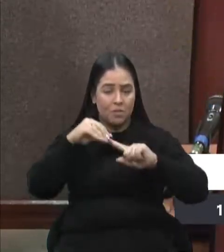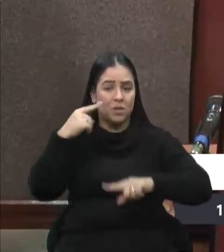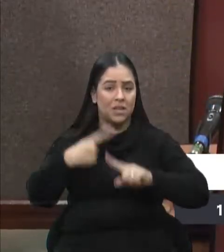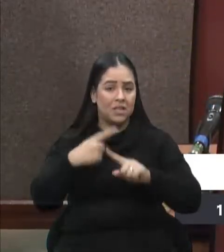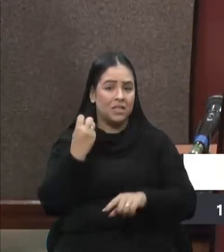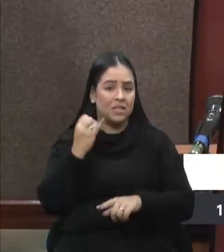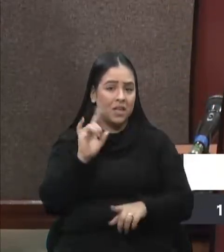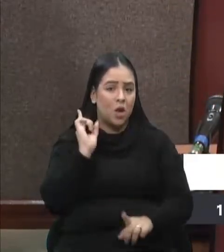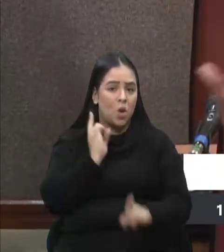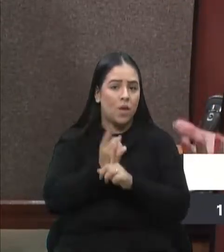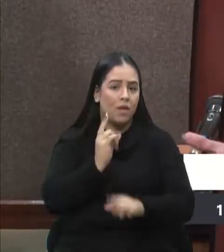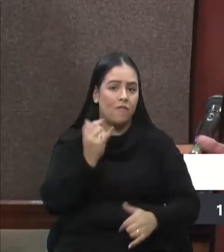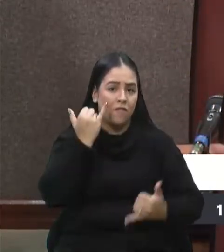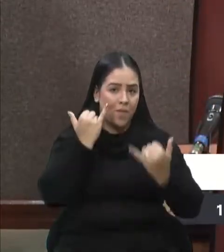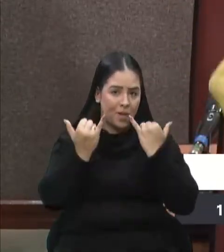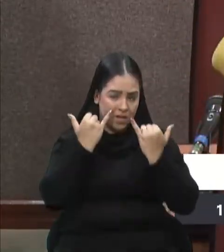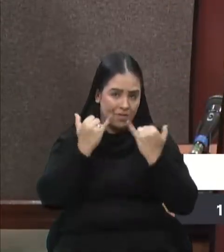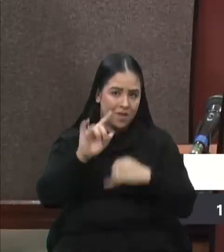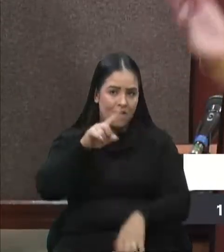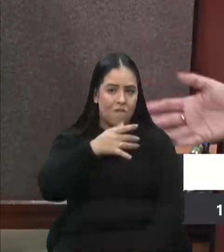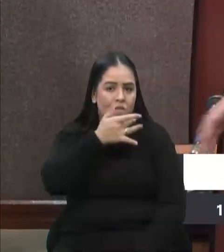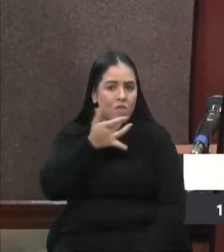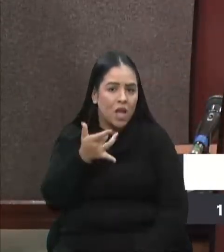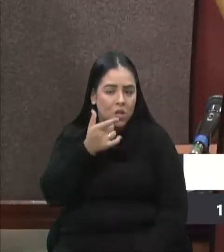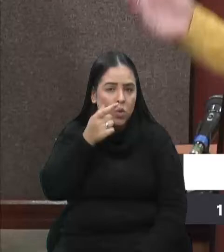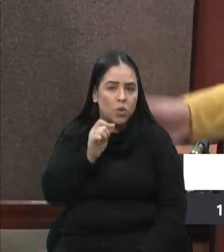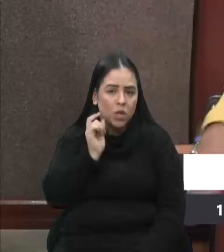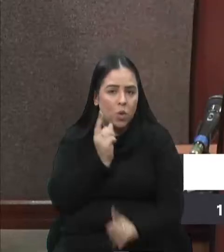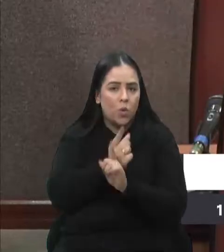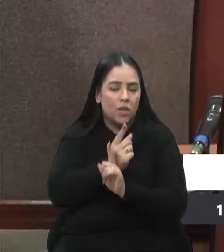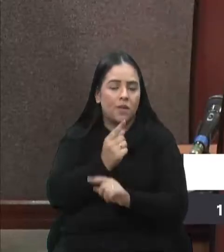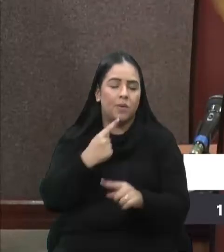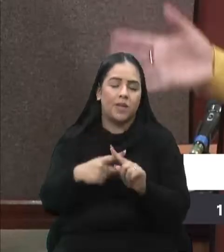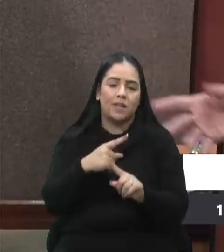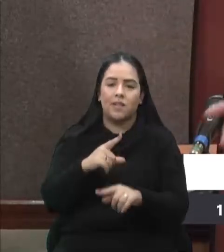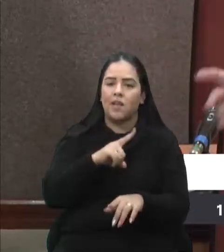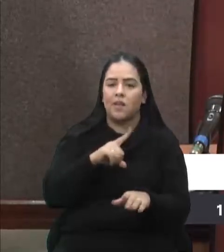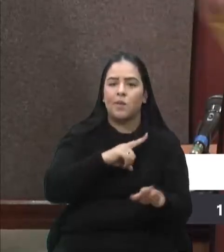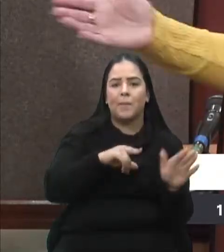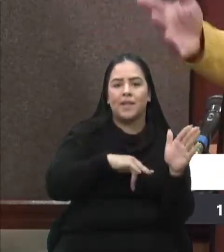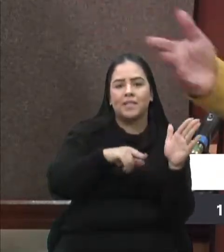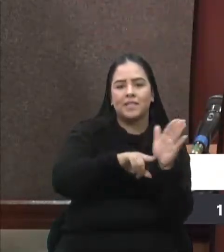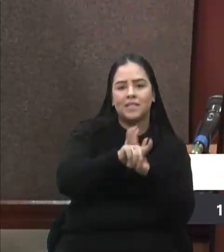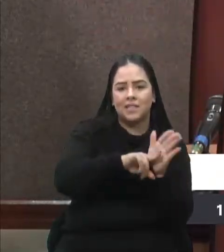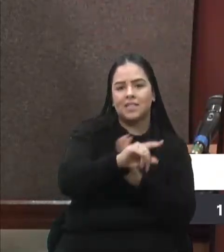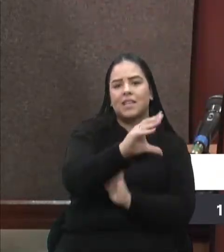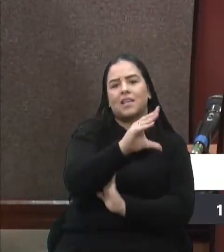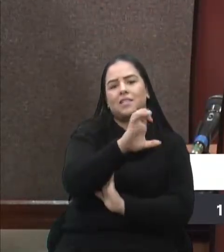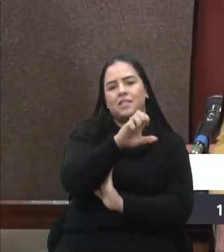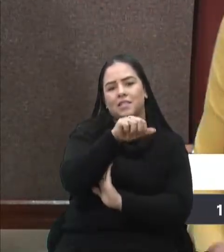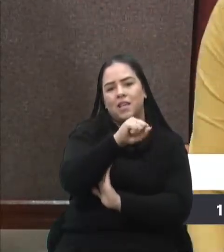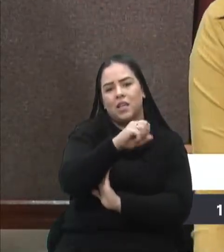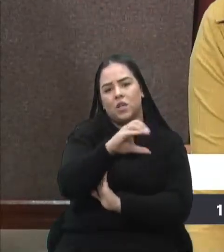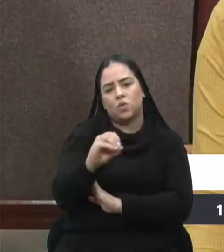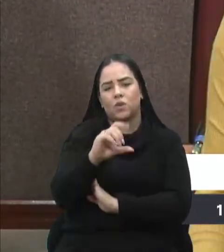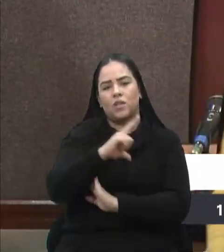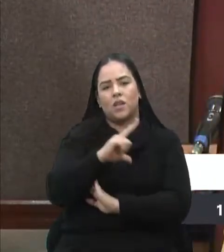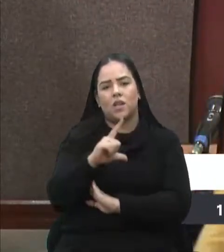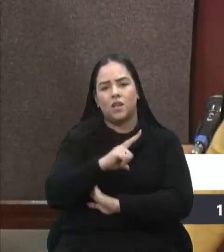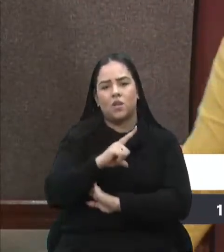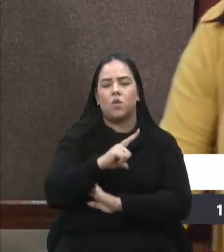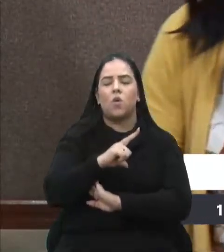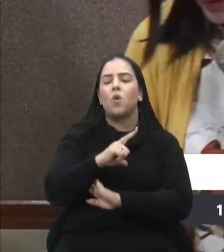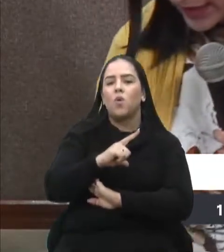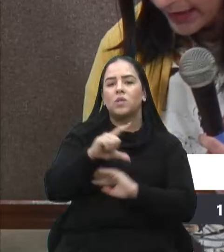essas informações que estão fáceis, que podem ser acessadas por meio do censo escolar, no portal, enfim, da educação e da transparência, a gente já vai lá e diz: